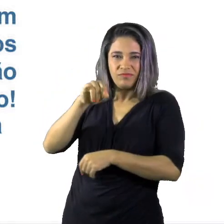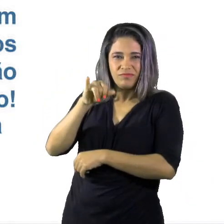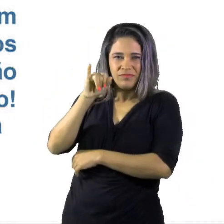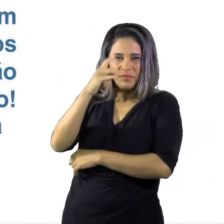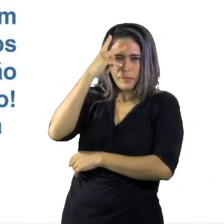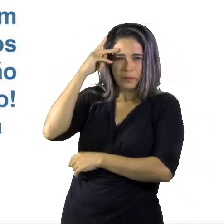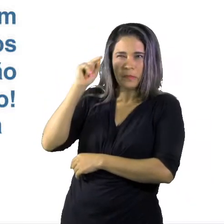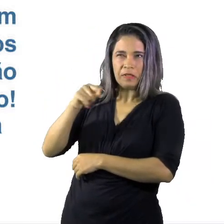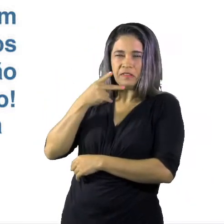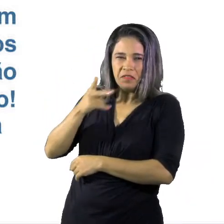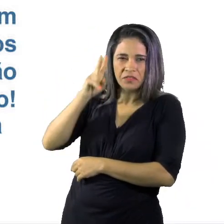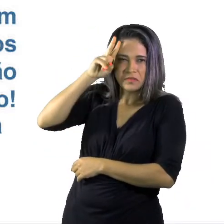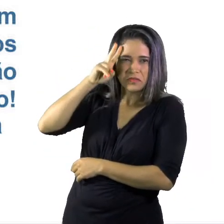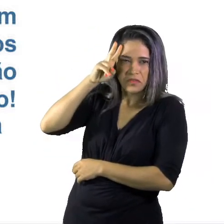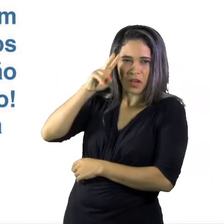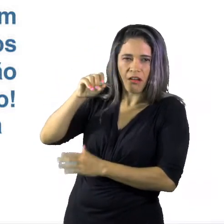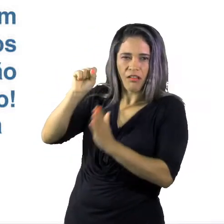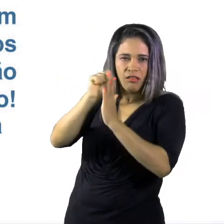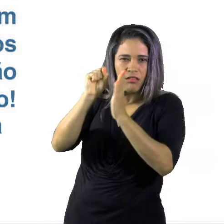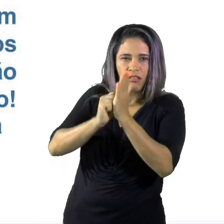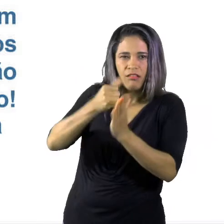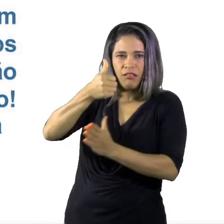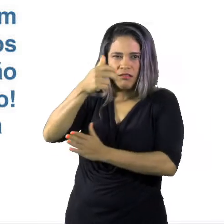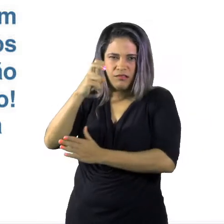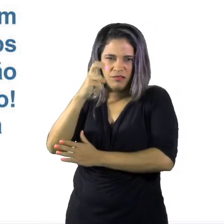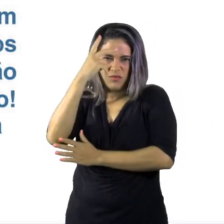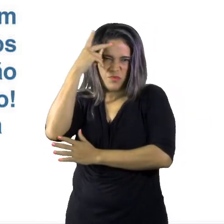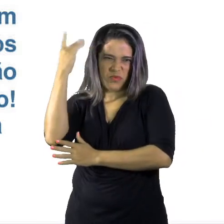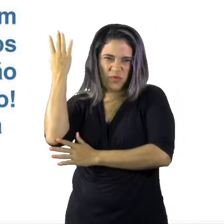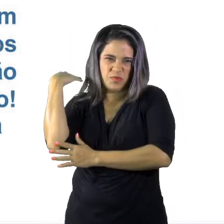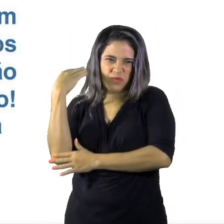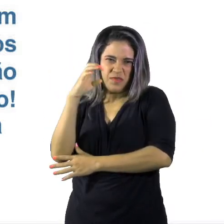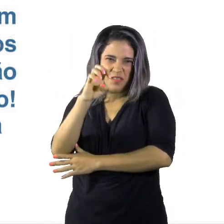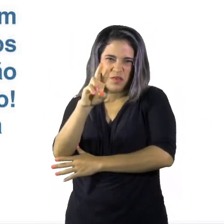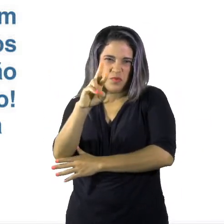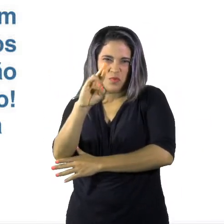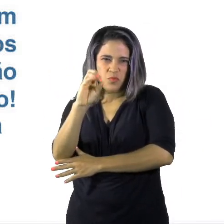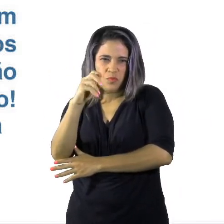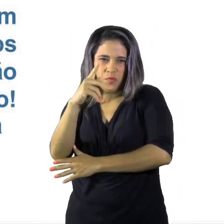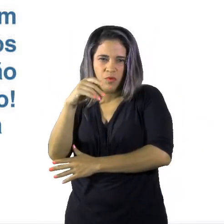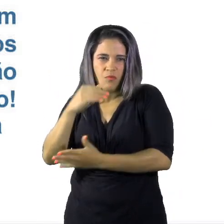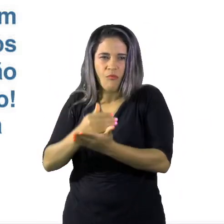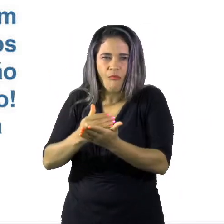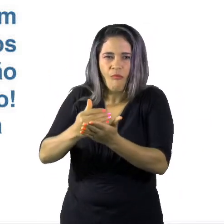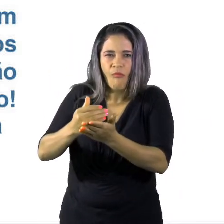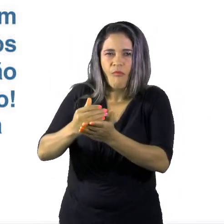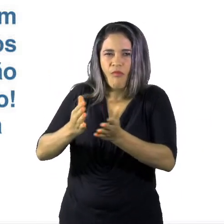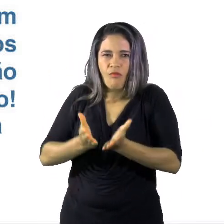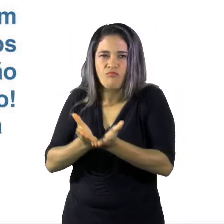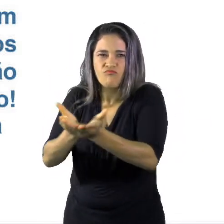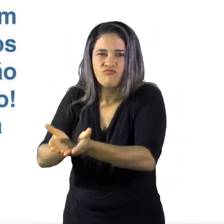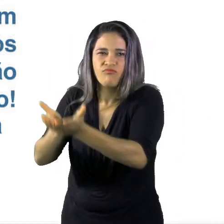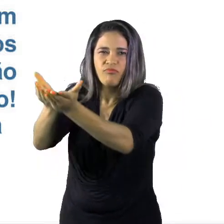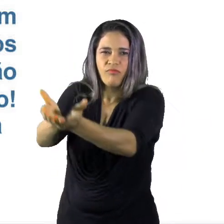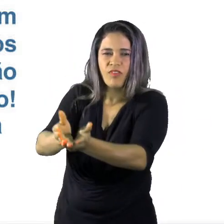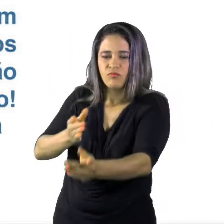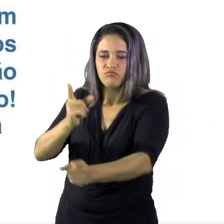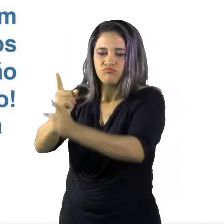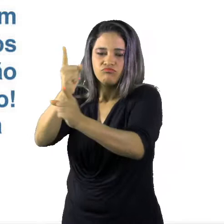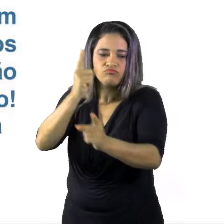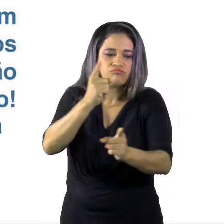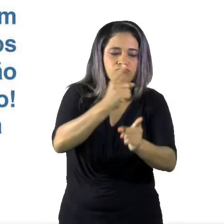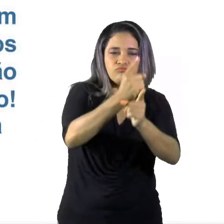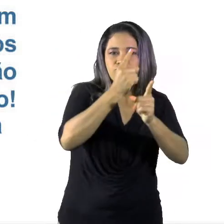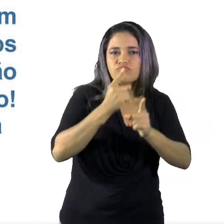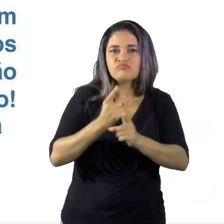de história do século XV, quando os europeus começaram a navegar e descobrir os territórios e matérias-primas,